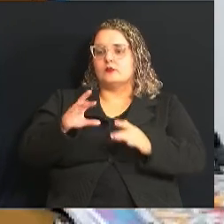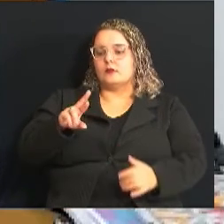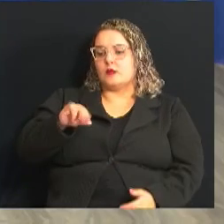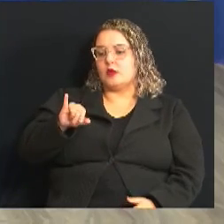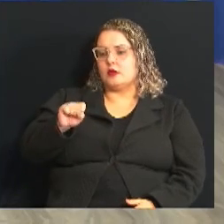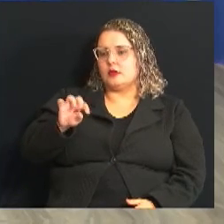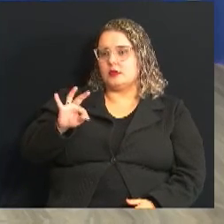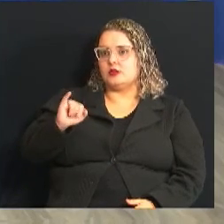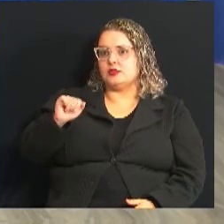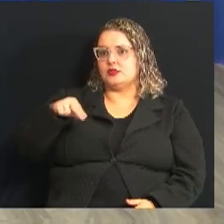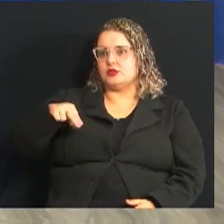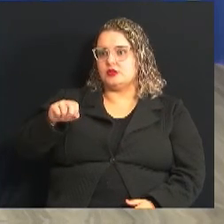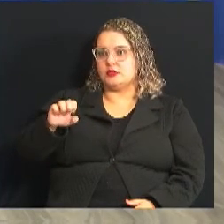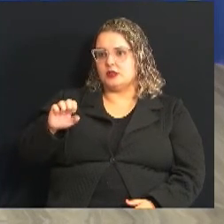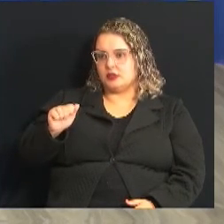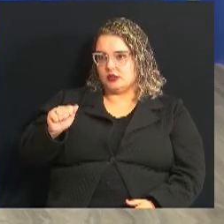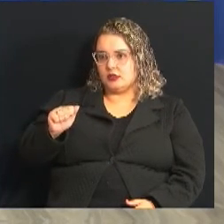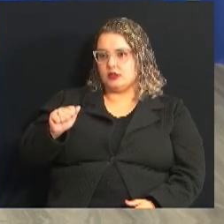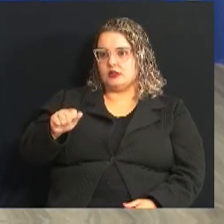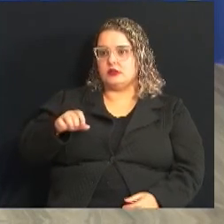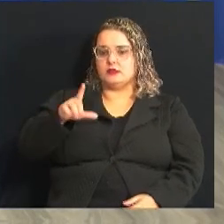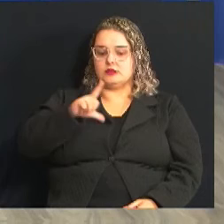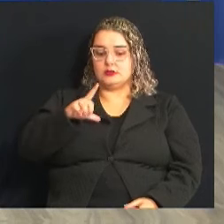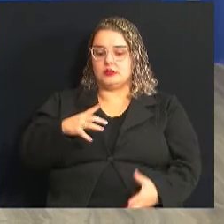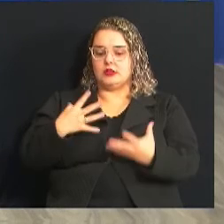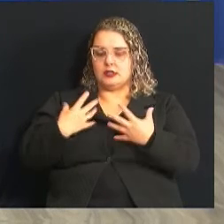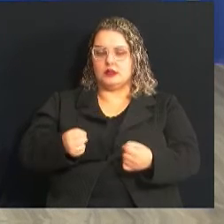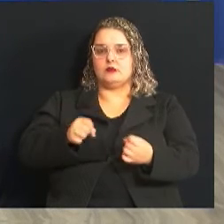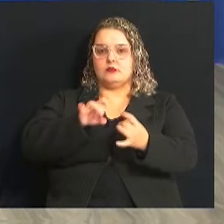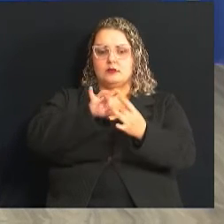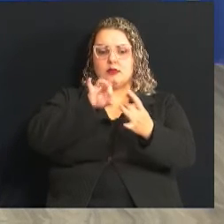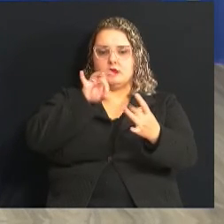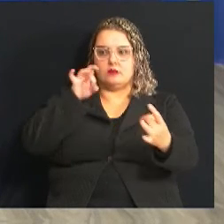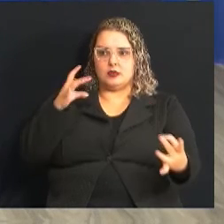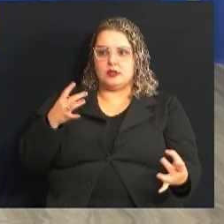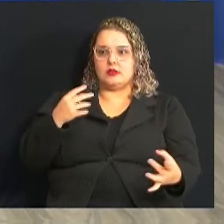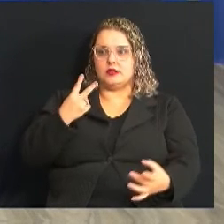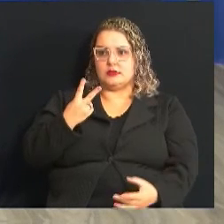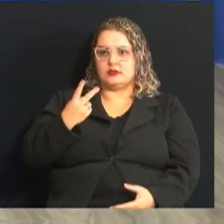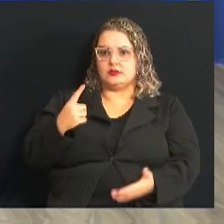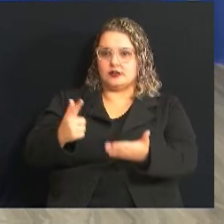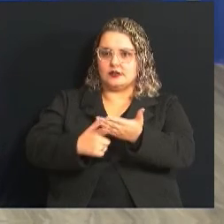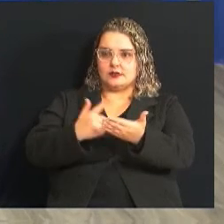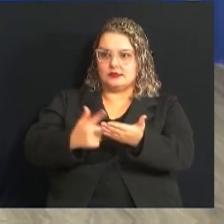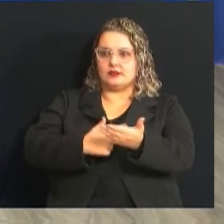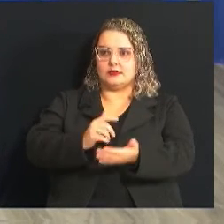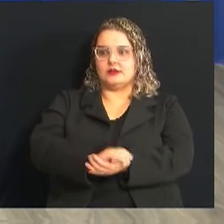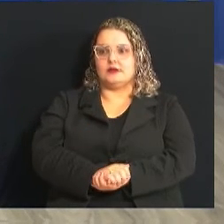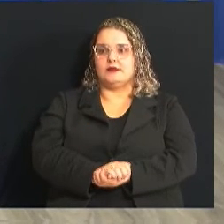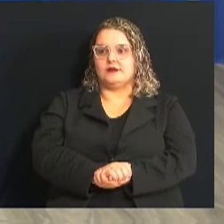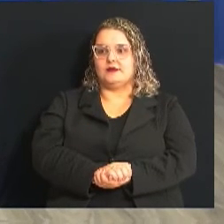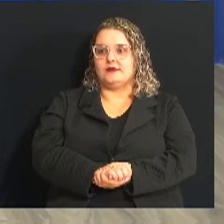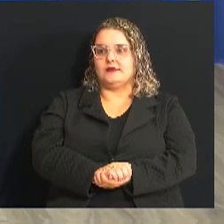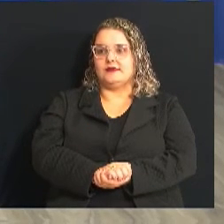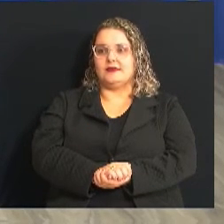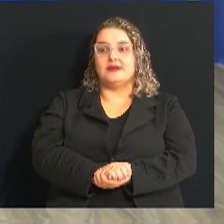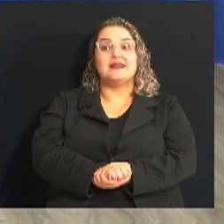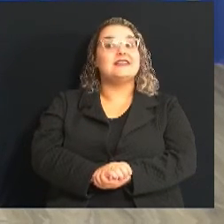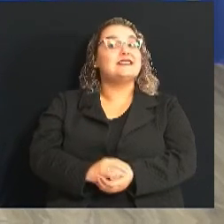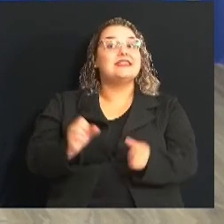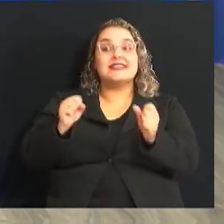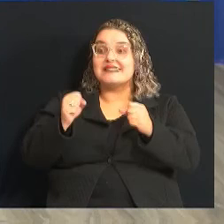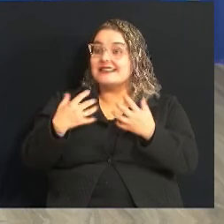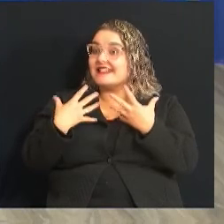recebido feedbacks após o lançamento desses 2 livrinhos? Super, super, é